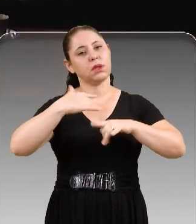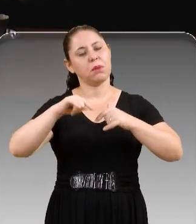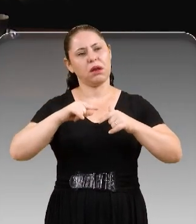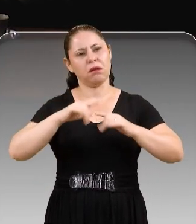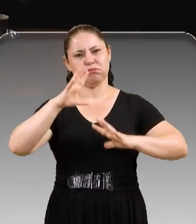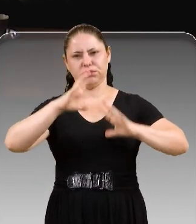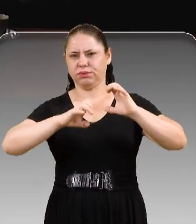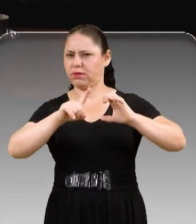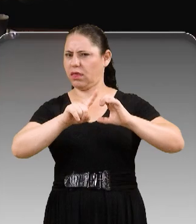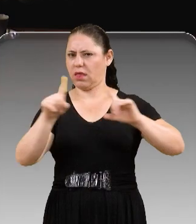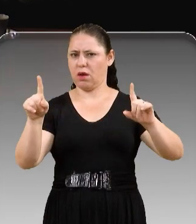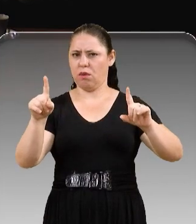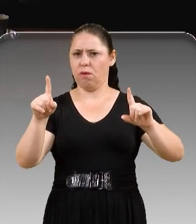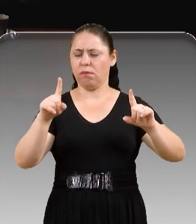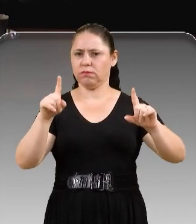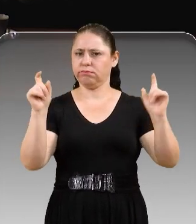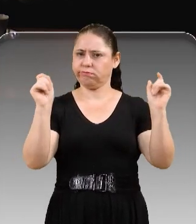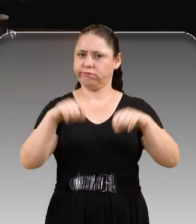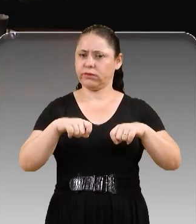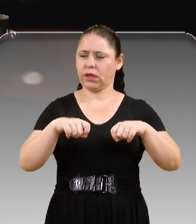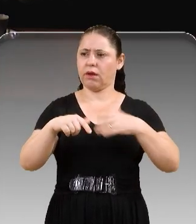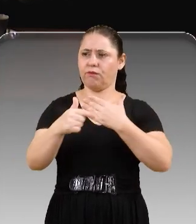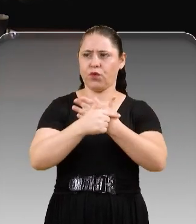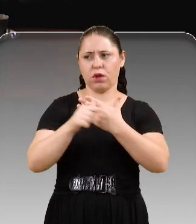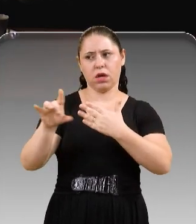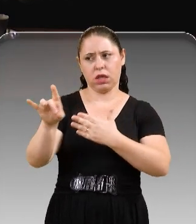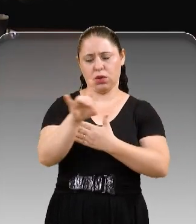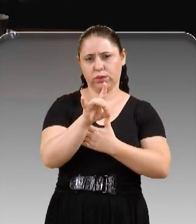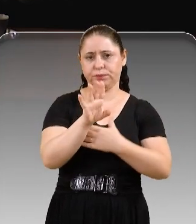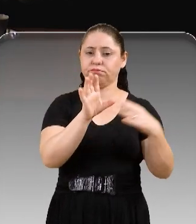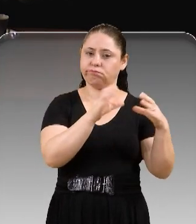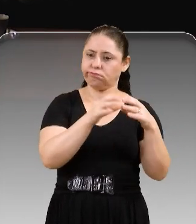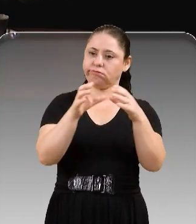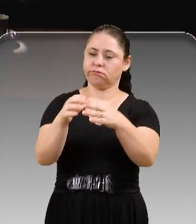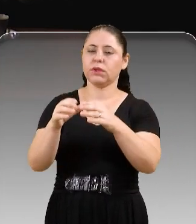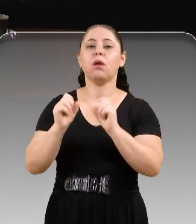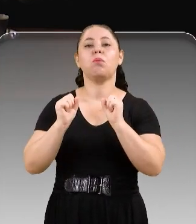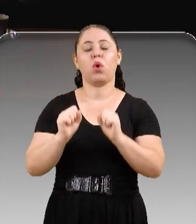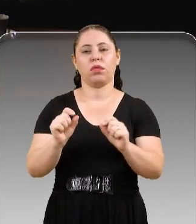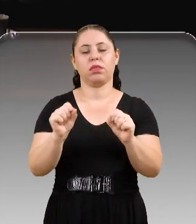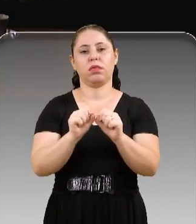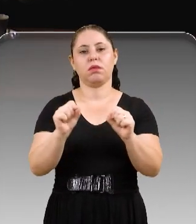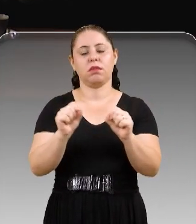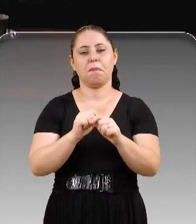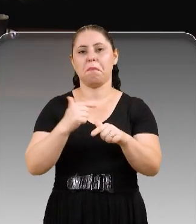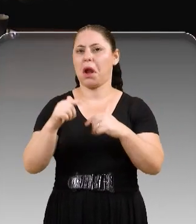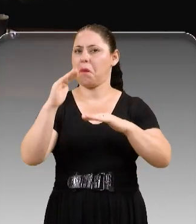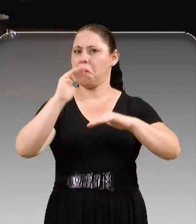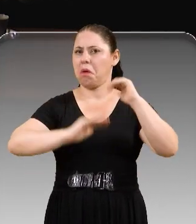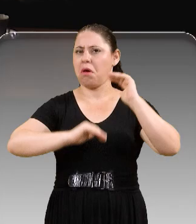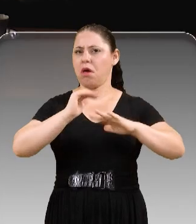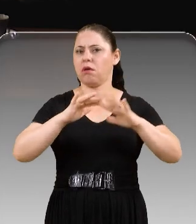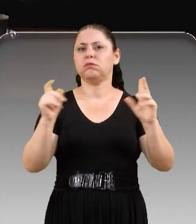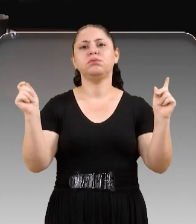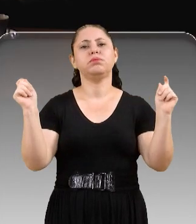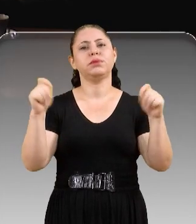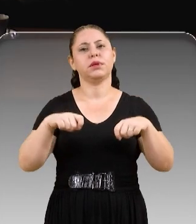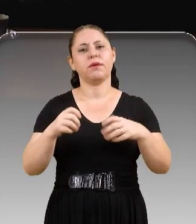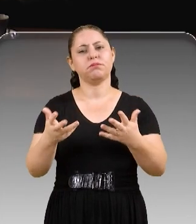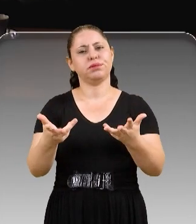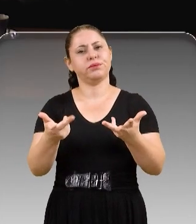nos nossos trabalhos, sem conflitos entre as competências, nós podemos realizar realmente um trabalho de grandeza